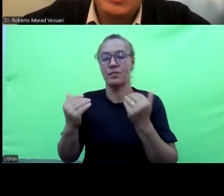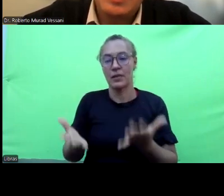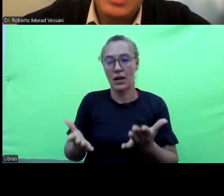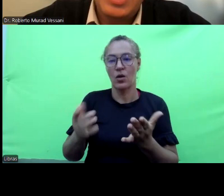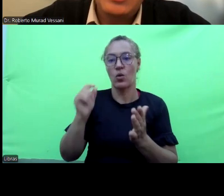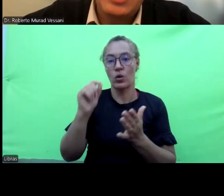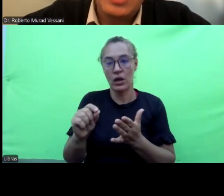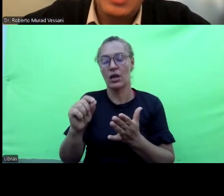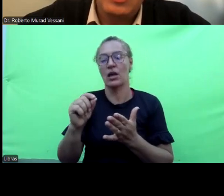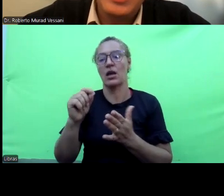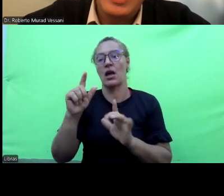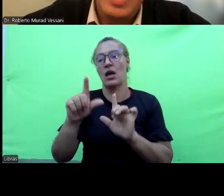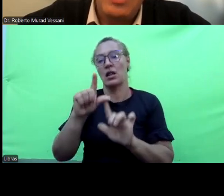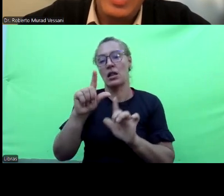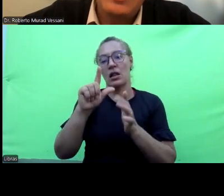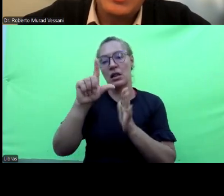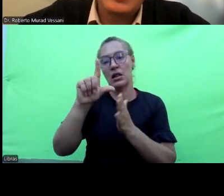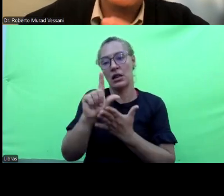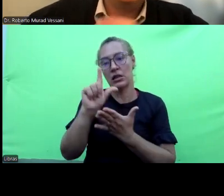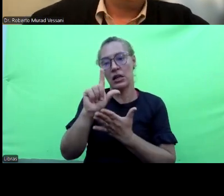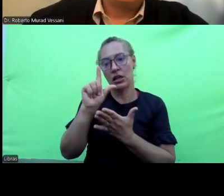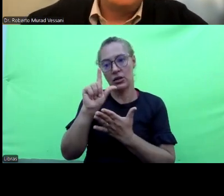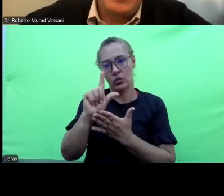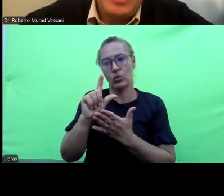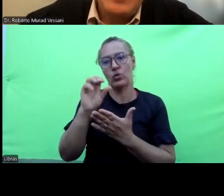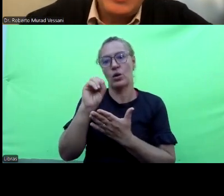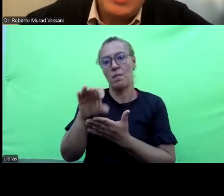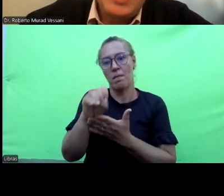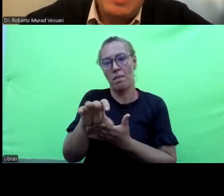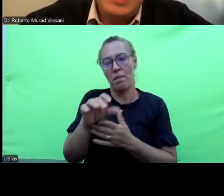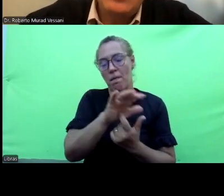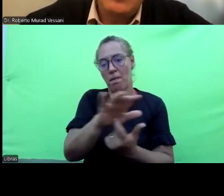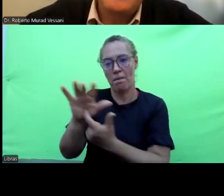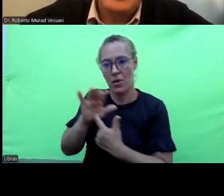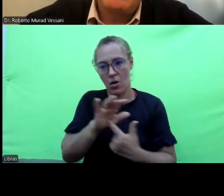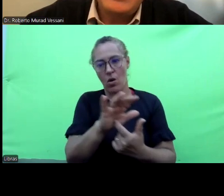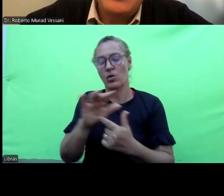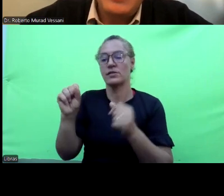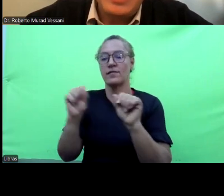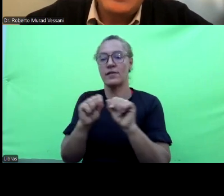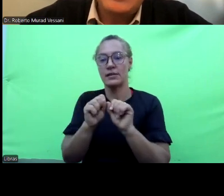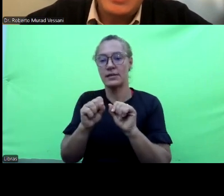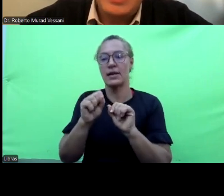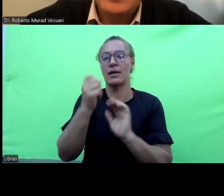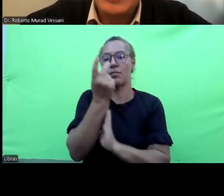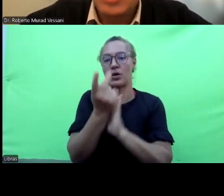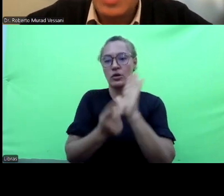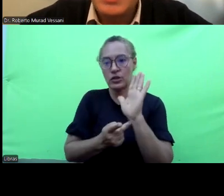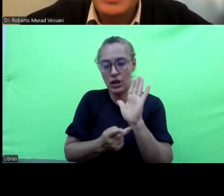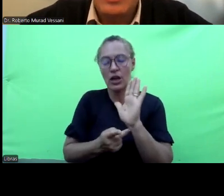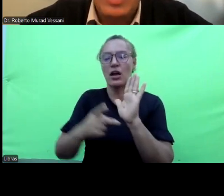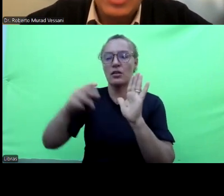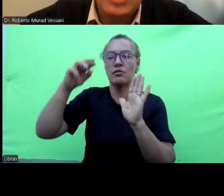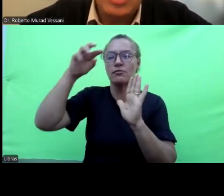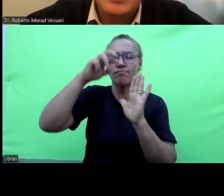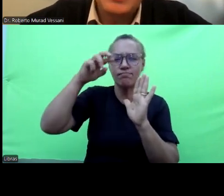literatura mostra para a gente que o ideal é você fazer programas de rastreamento mais eficazes naquelas pessoas